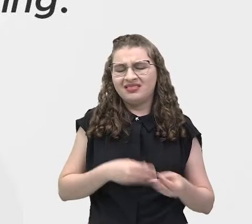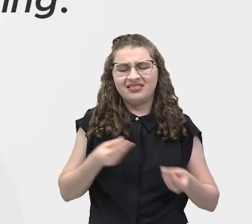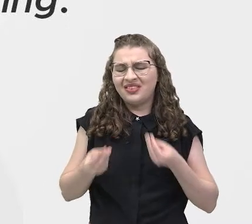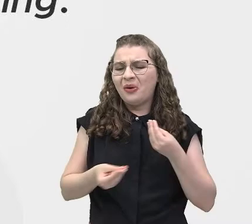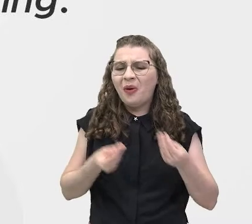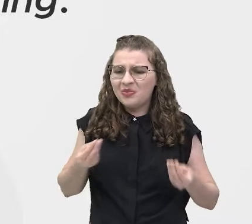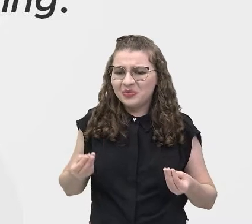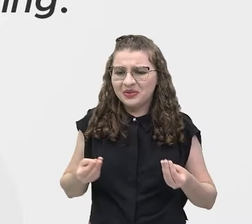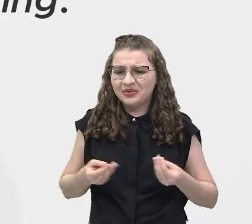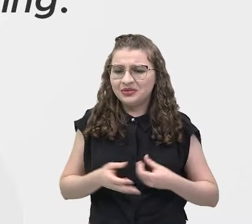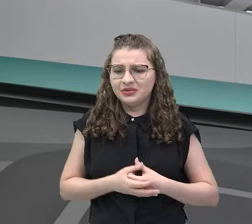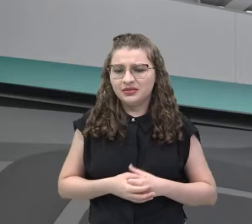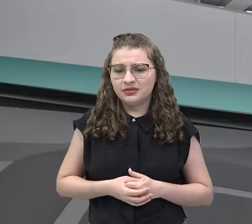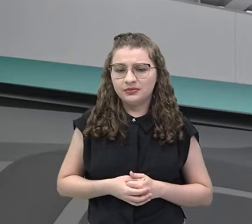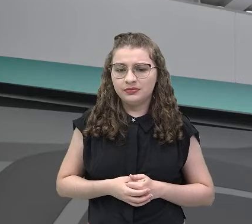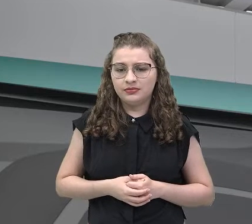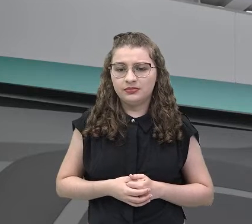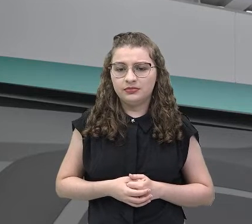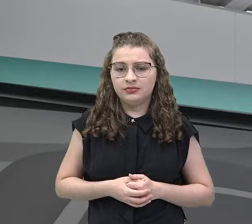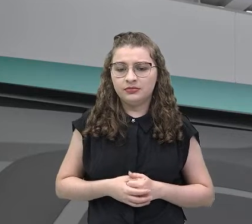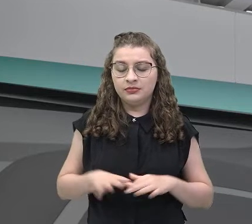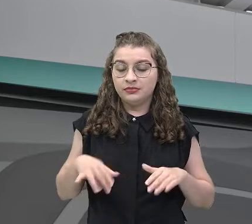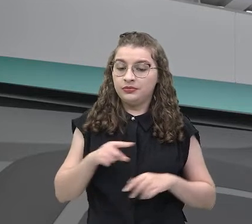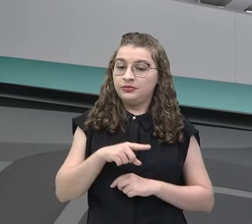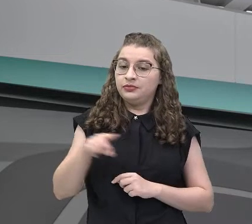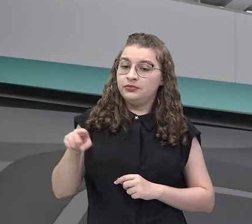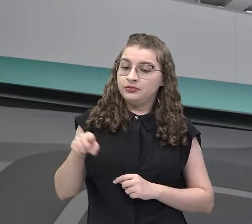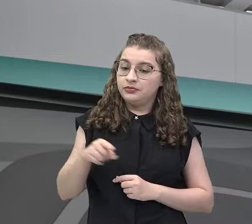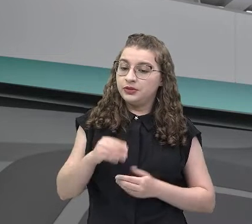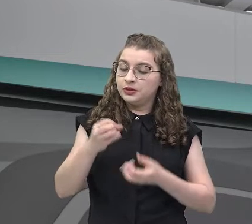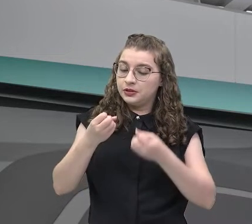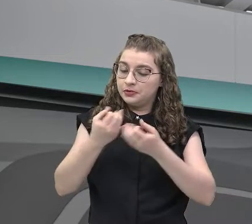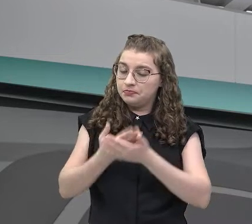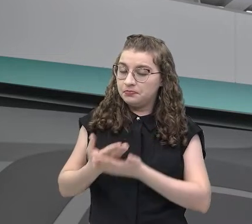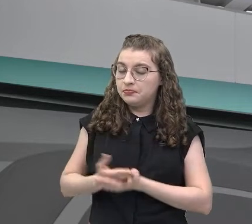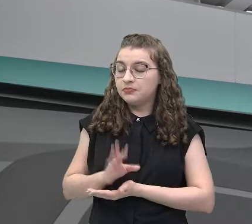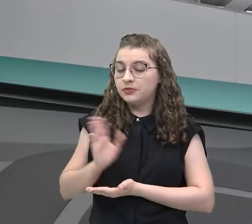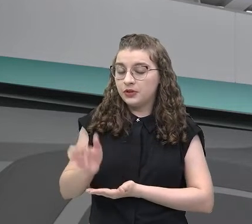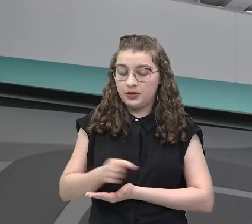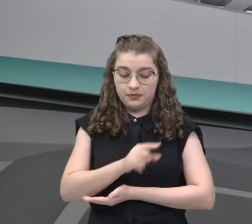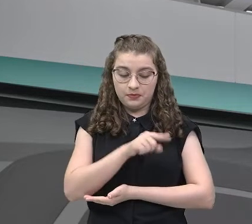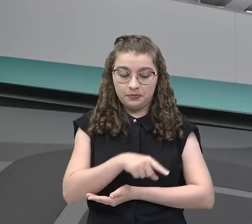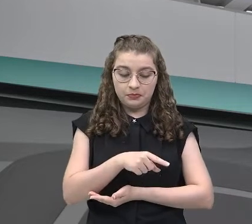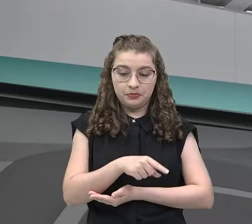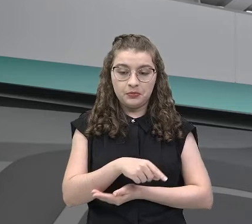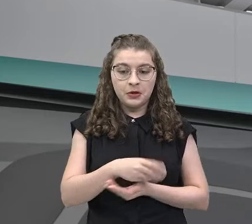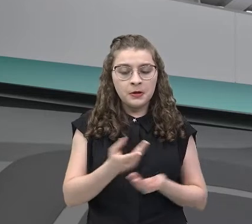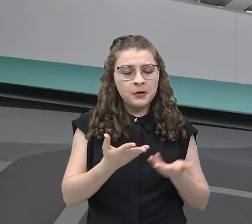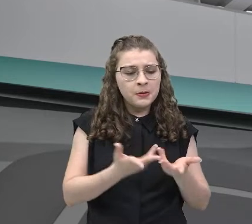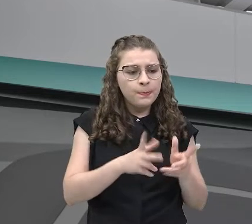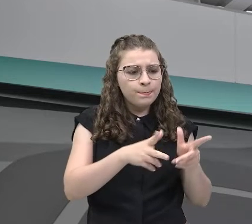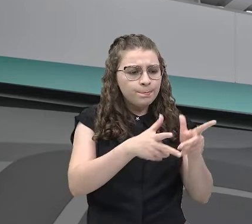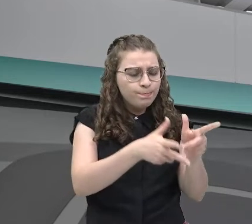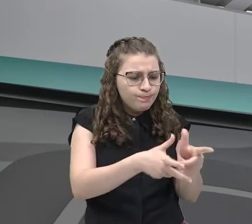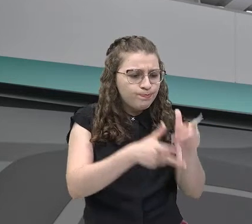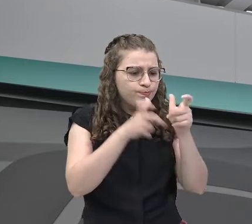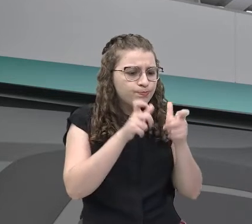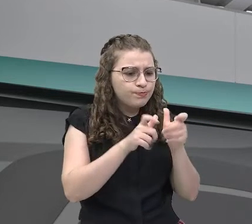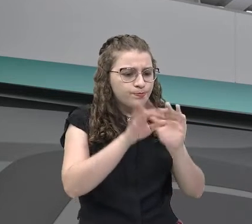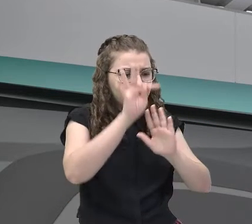teacher? Bem, vocês viram com o teacher Luiz que o scanning, ele busca